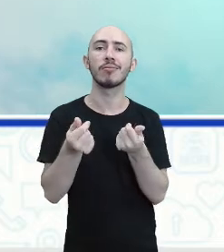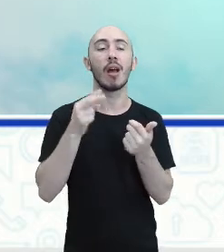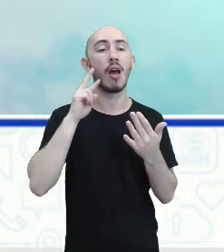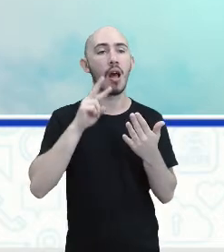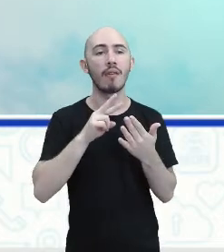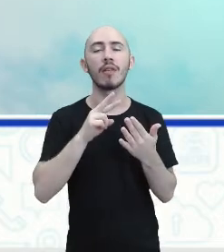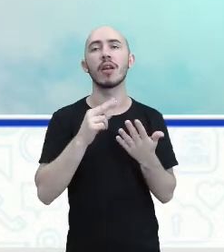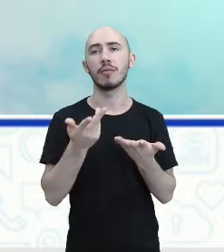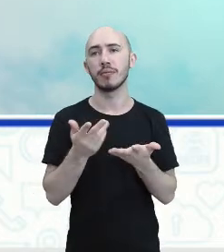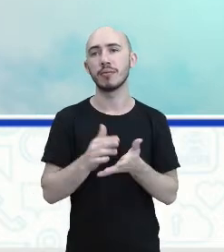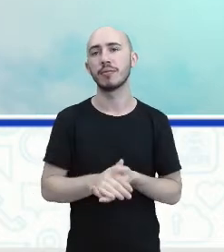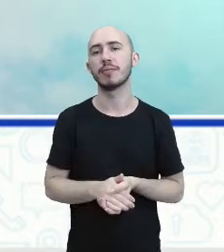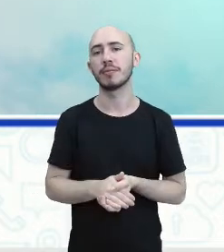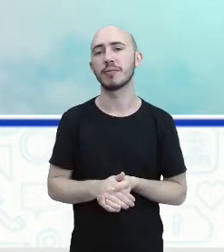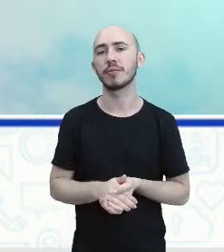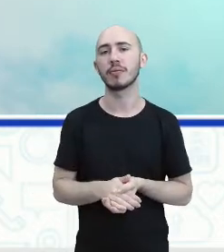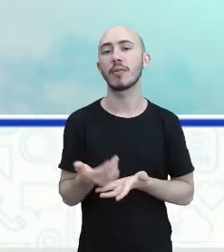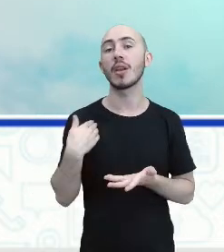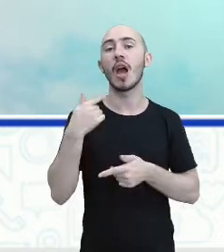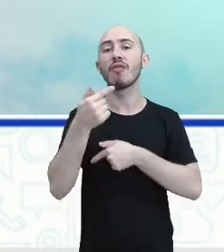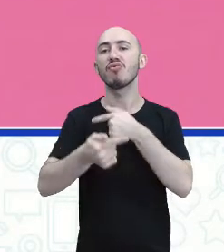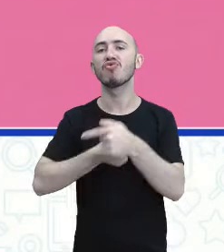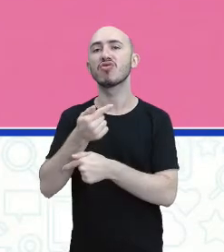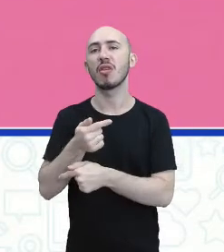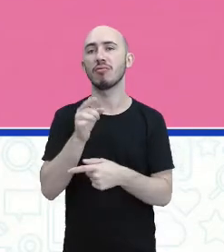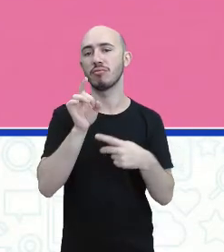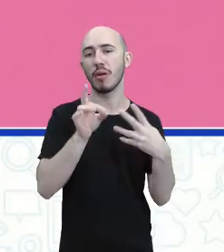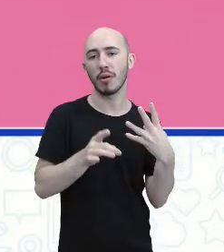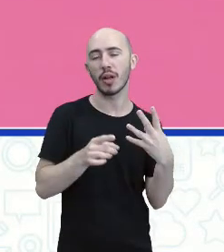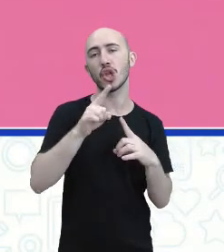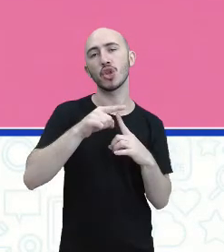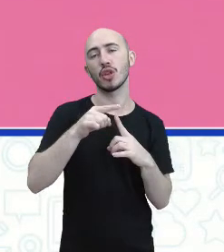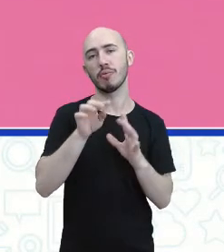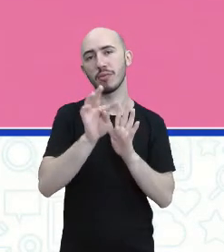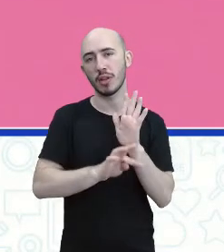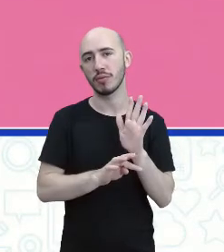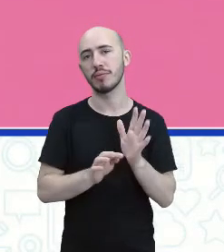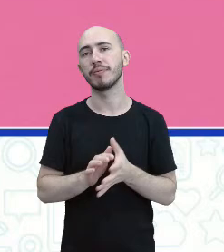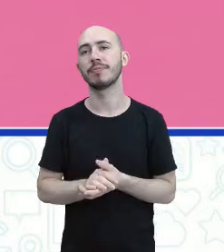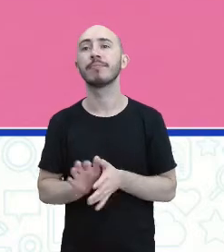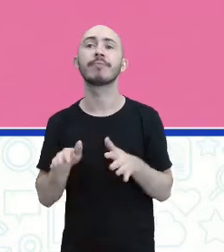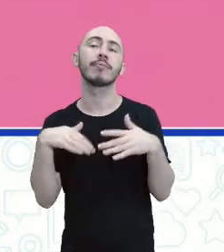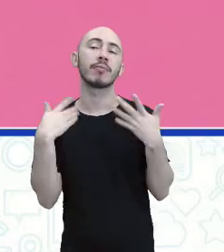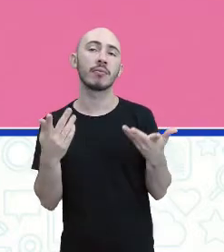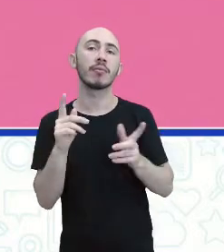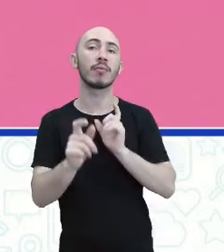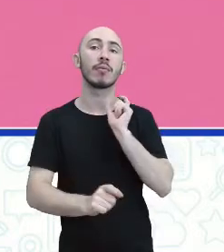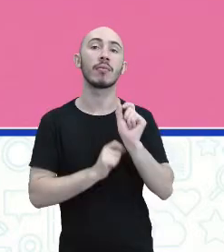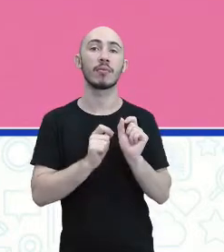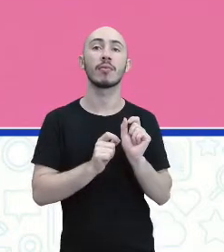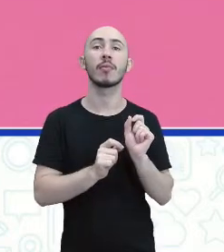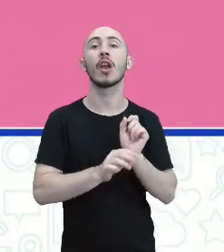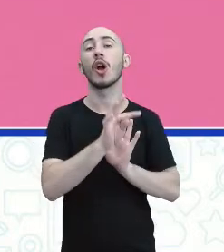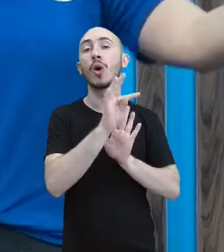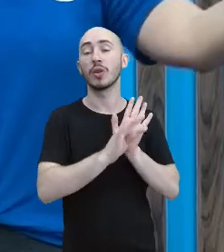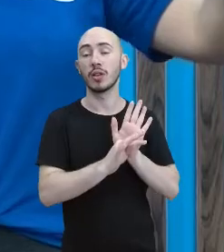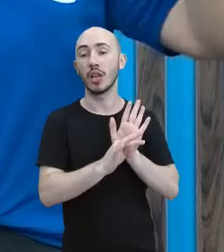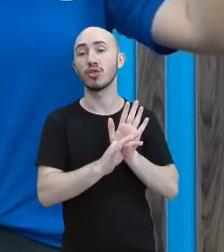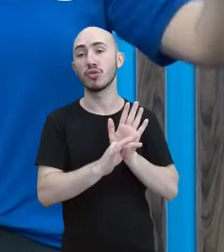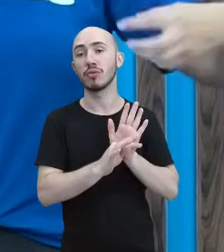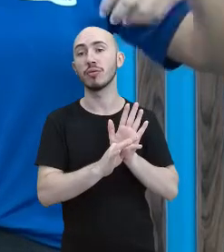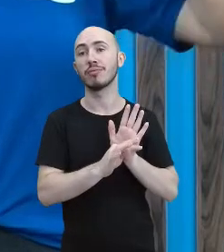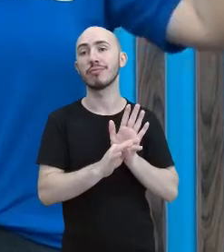são materializações dessas funções. Quando a gente diz que o texto